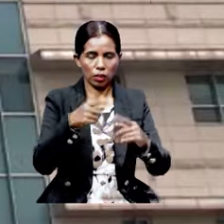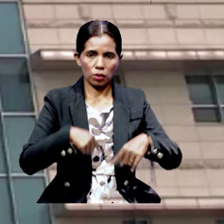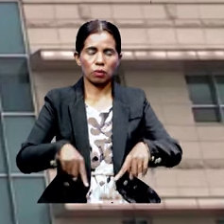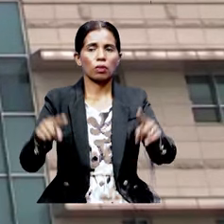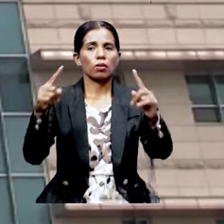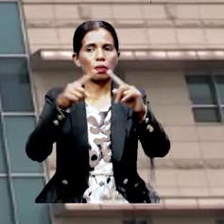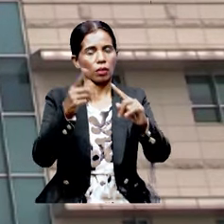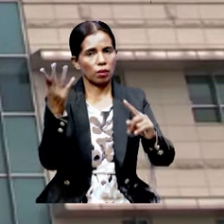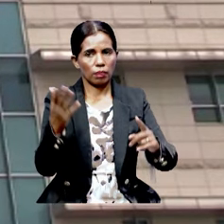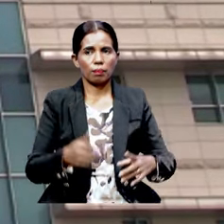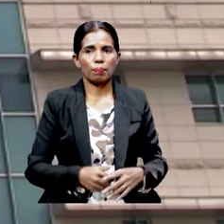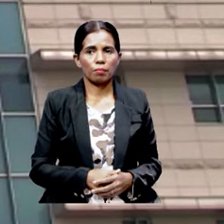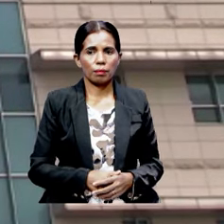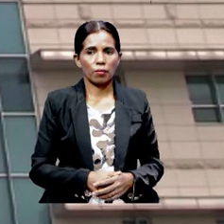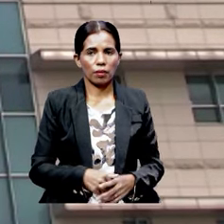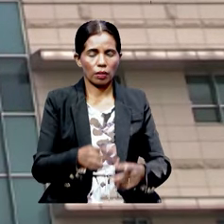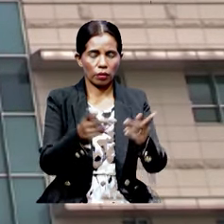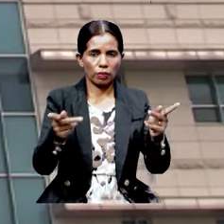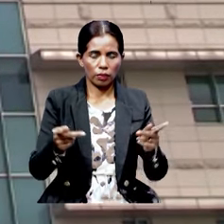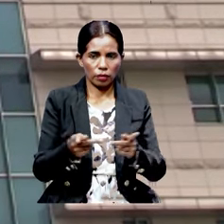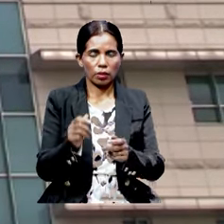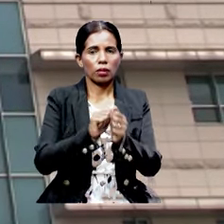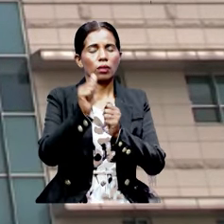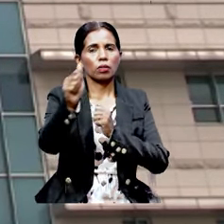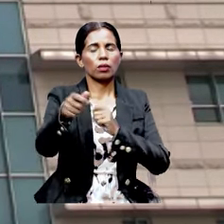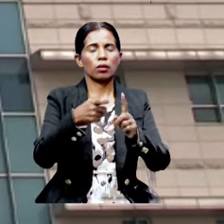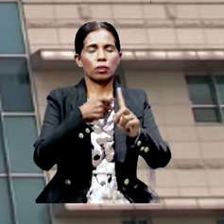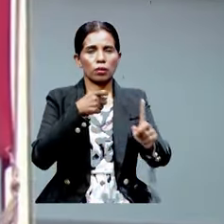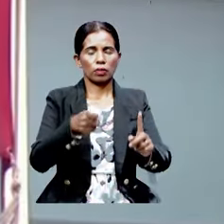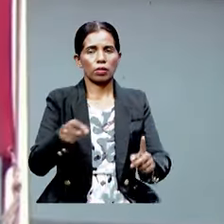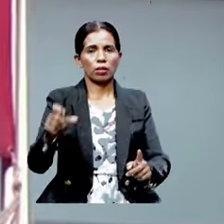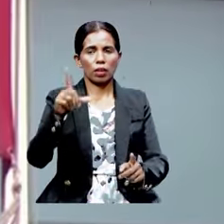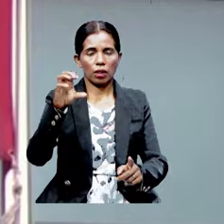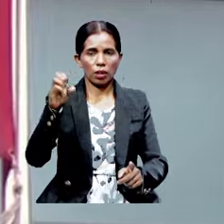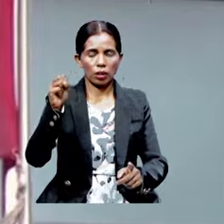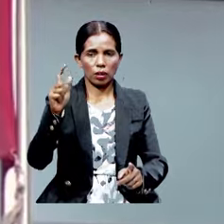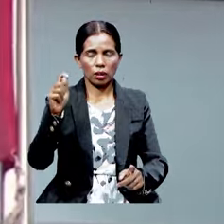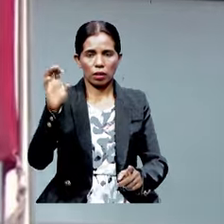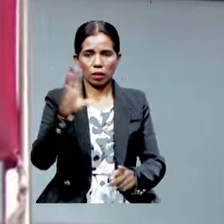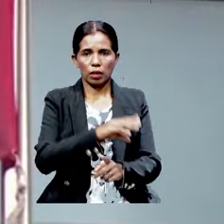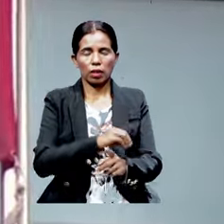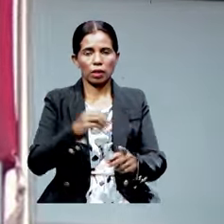ba. Ilha Banyeon nebedok husi parte oeste husi Yeonpyeong